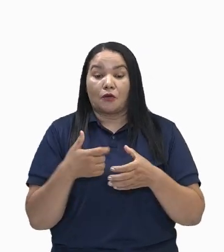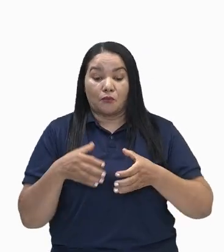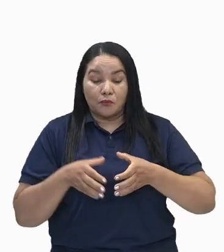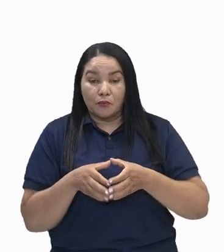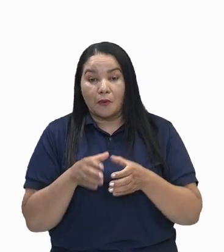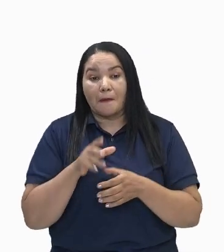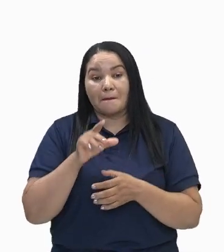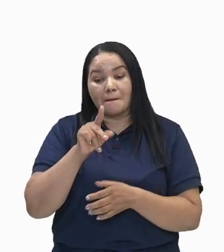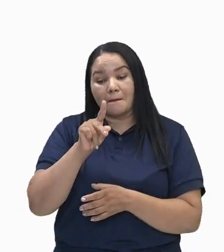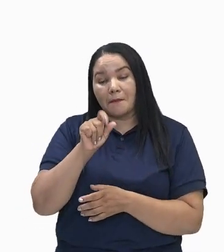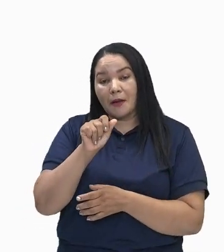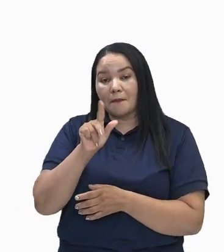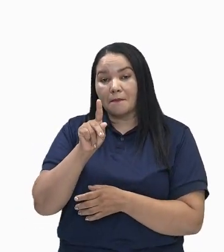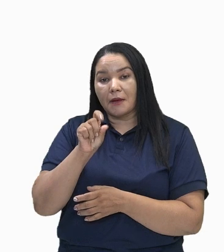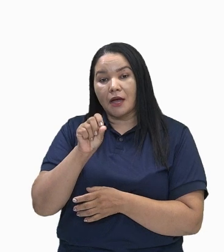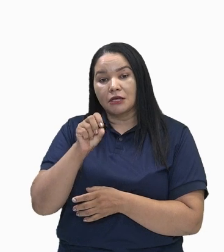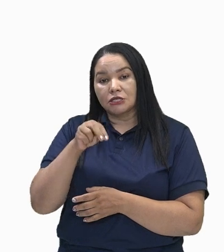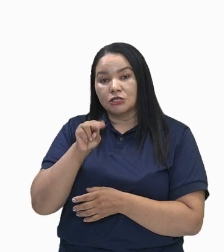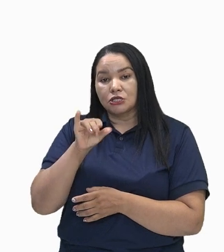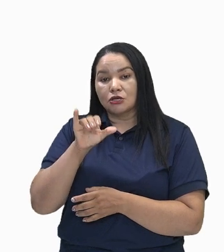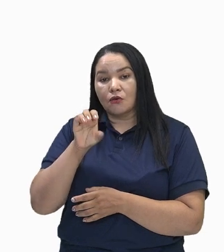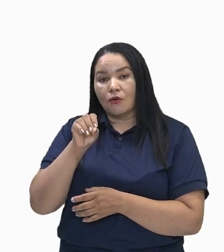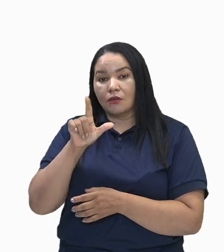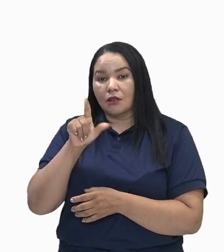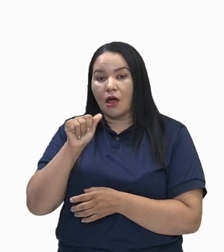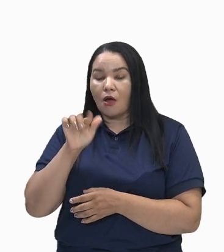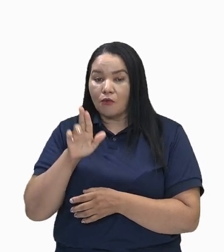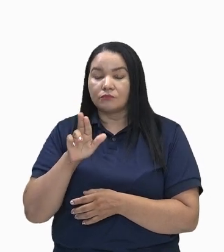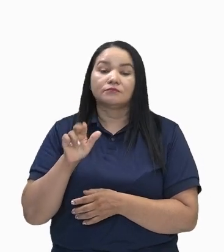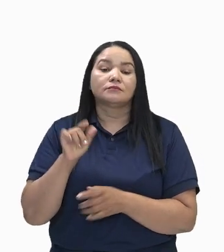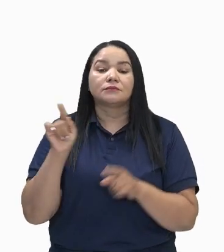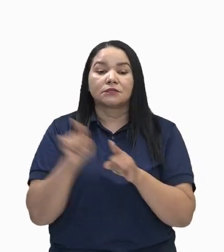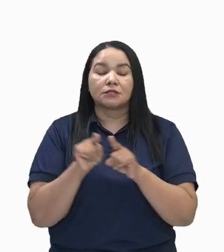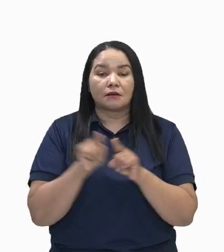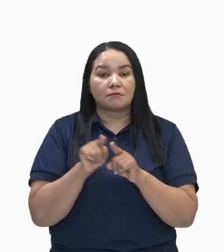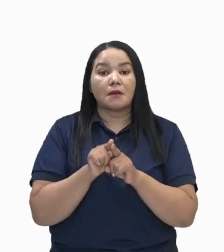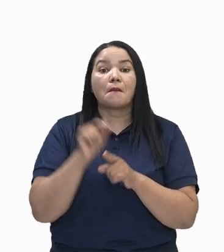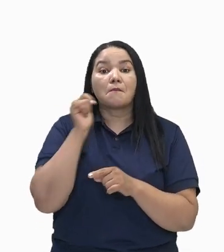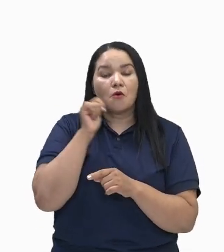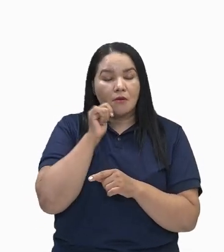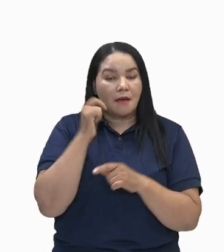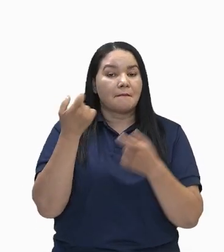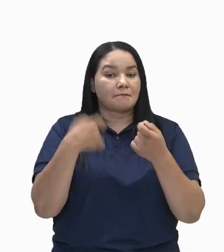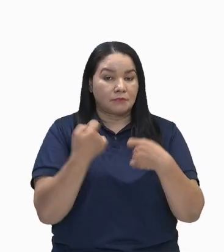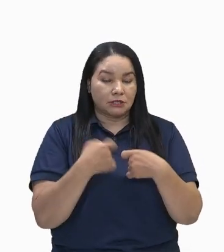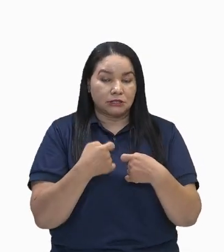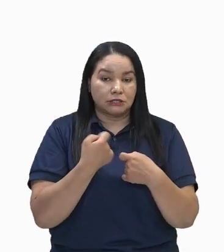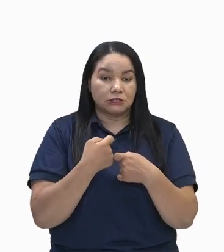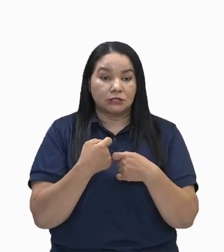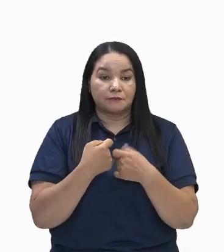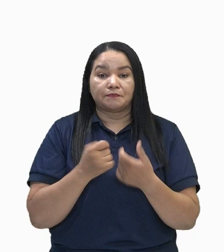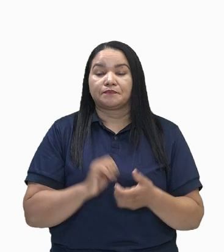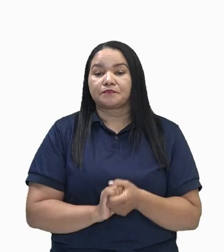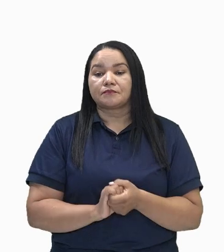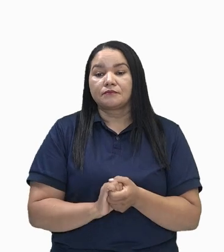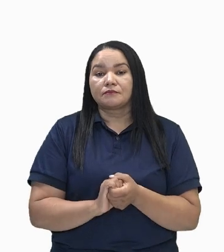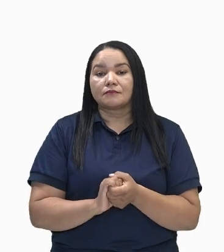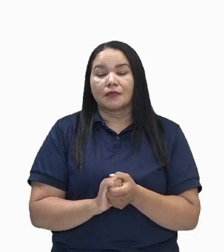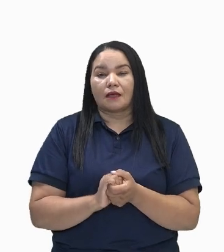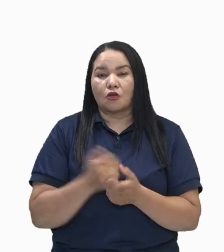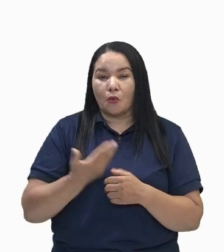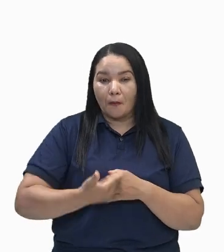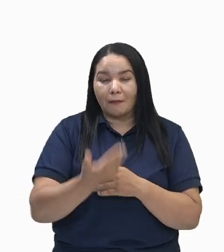o preventivo que as mulheres realizam, né, após o início da vida